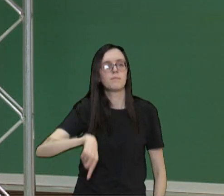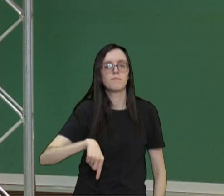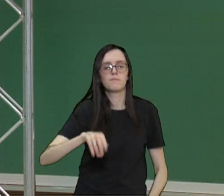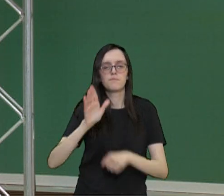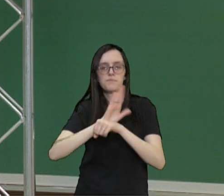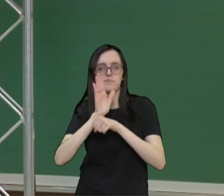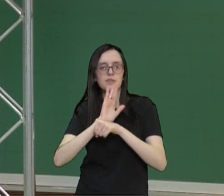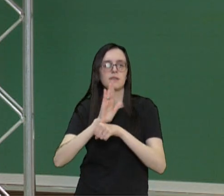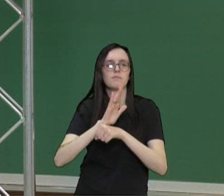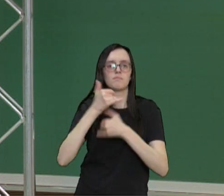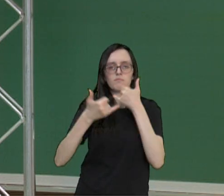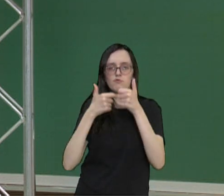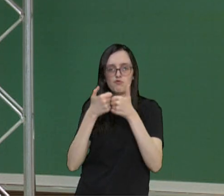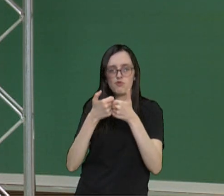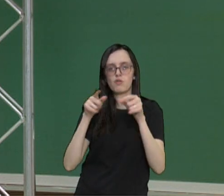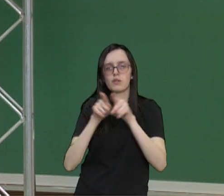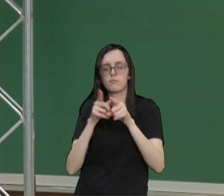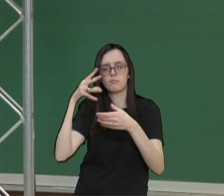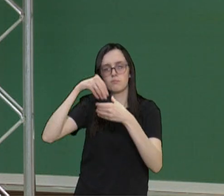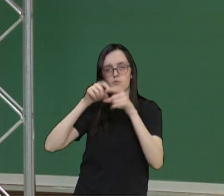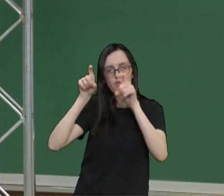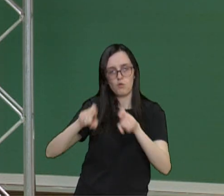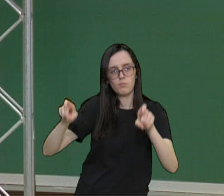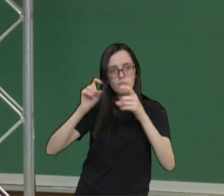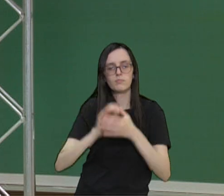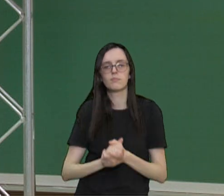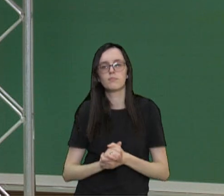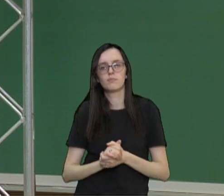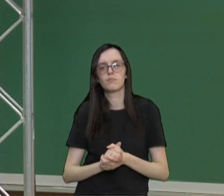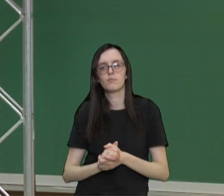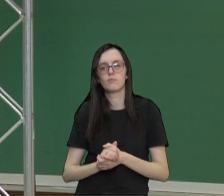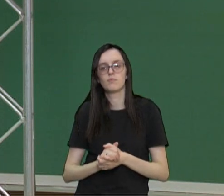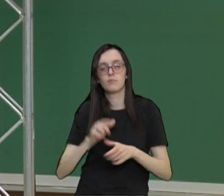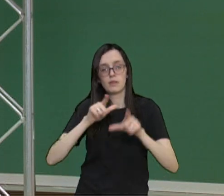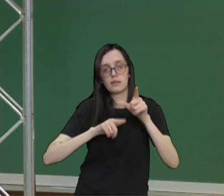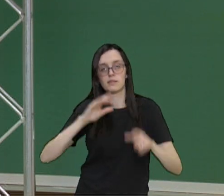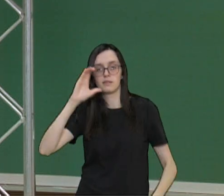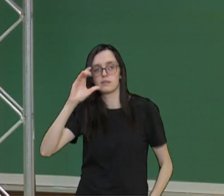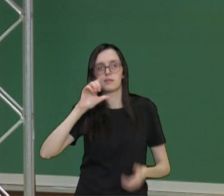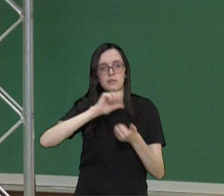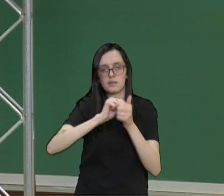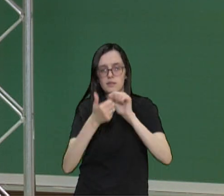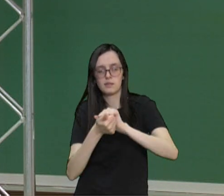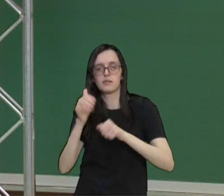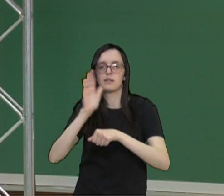cyberarte. Alternativa C, artesanato, cinema e game. Pessoal,